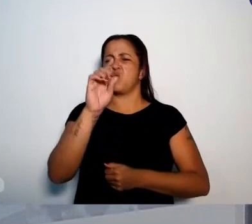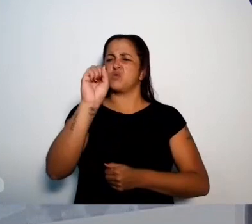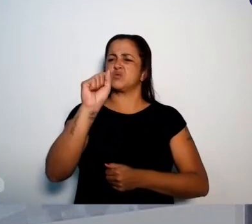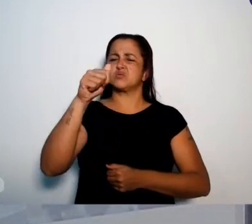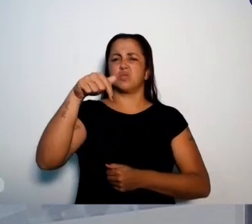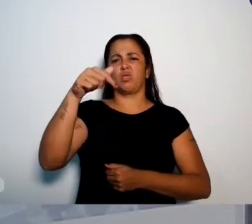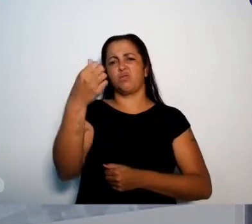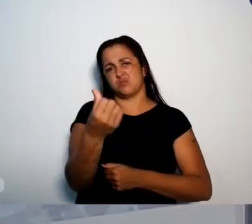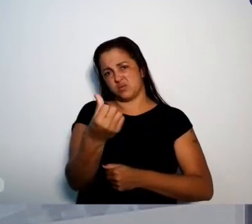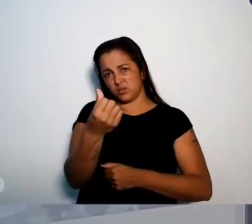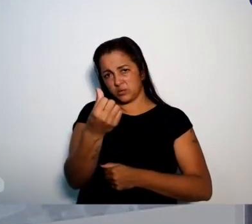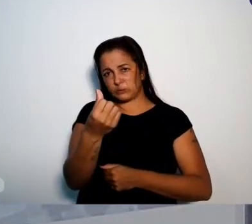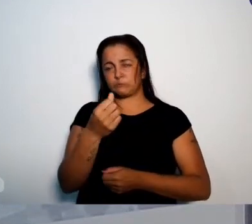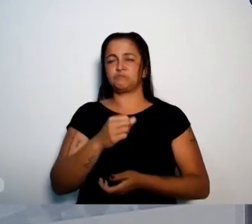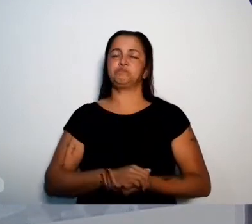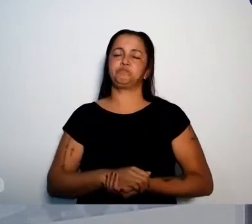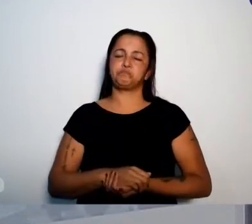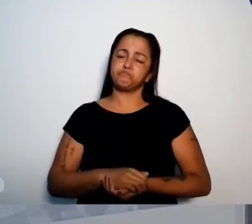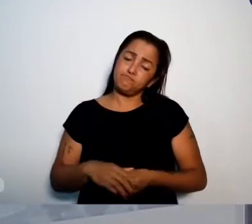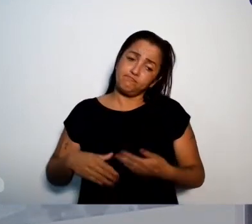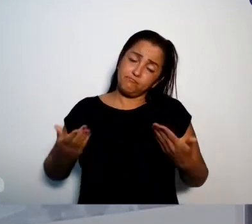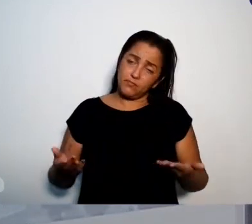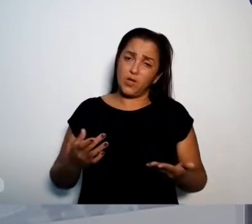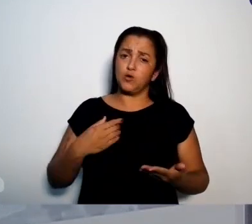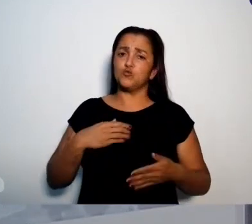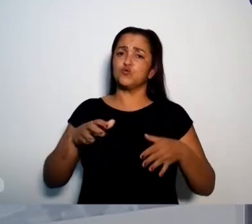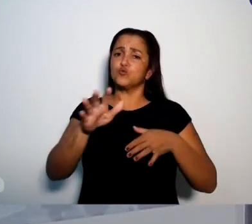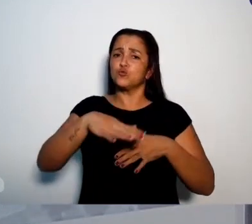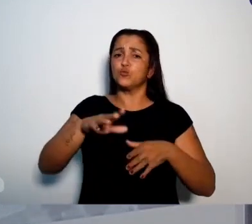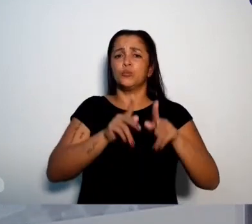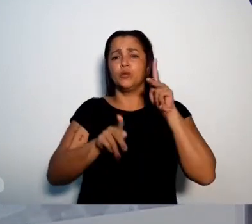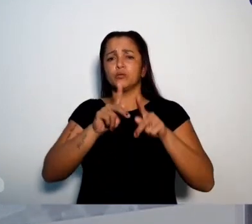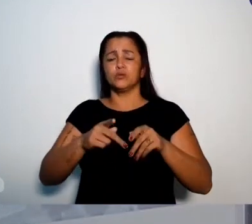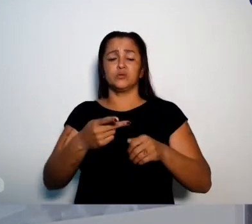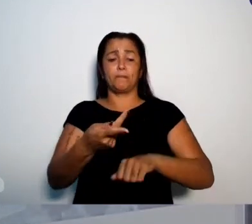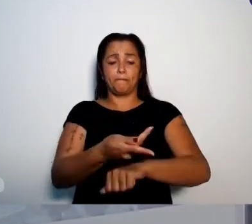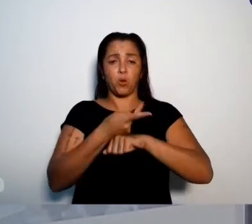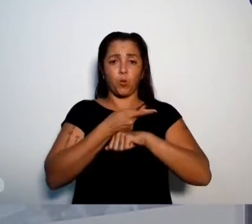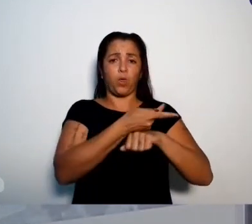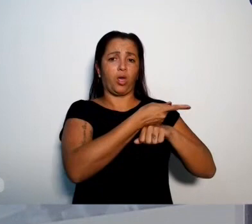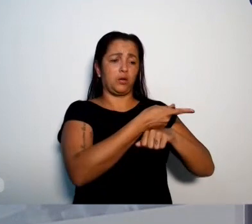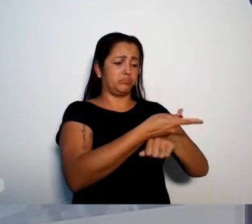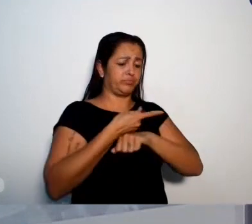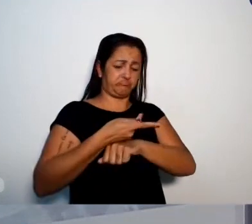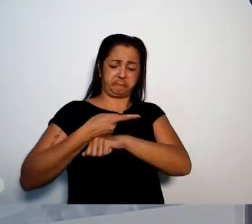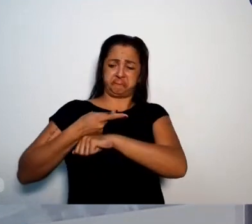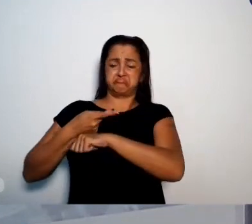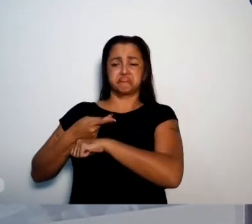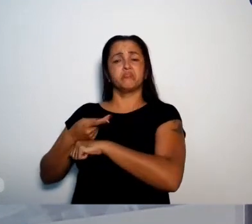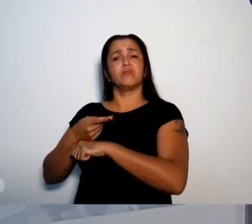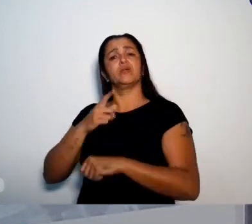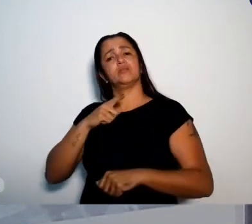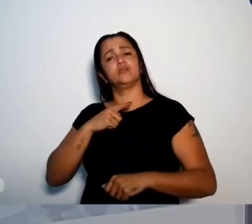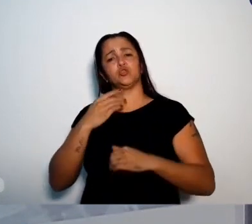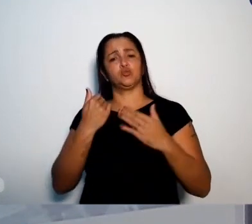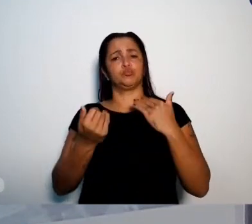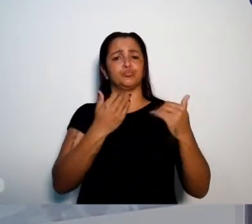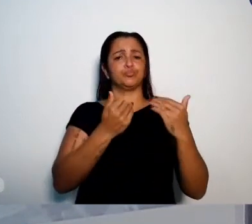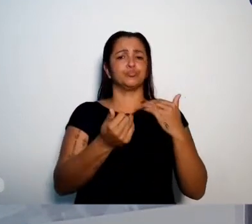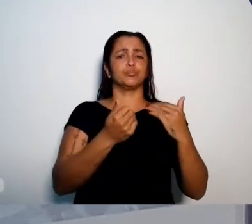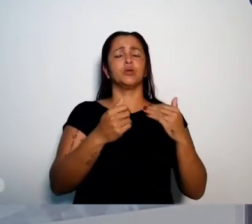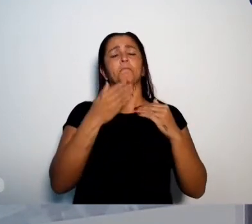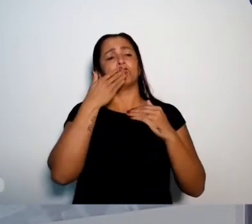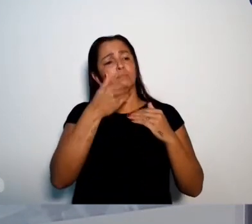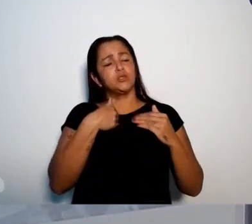1876. Os moradores me procuraram, vários moradores ali das proximidades, solicitando